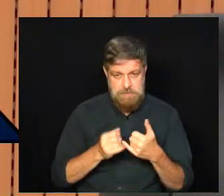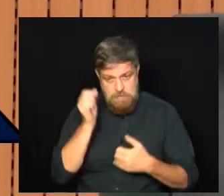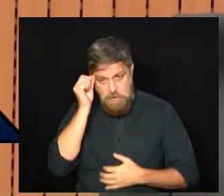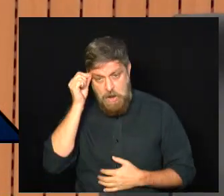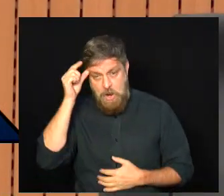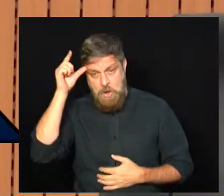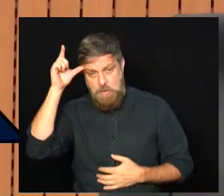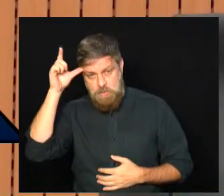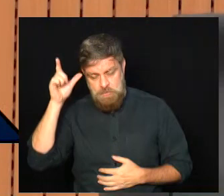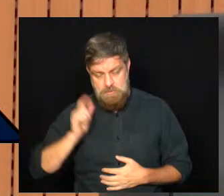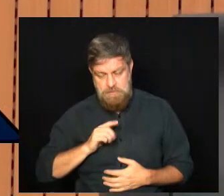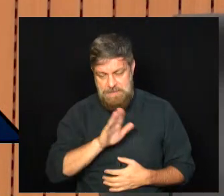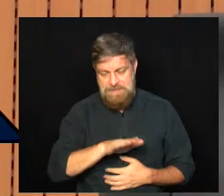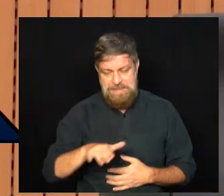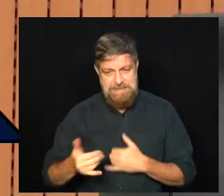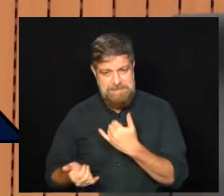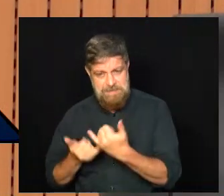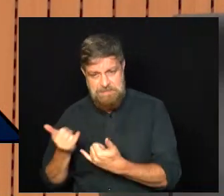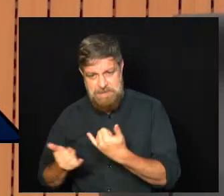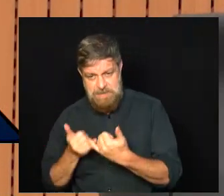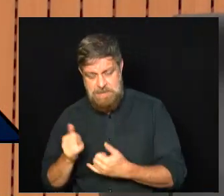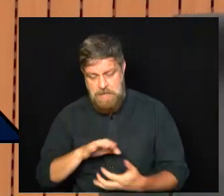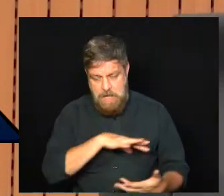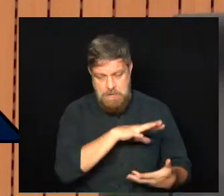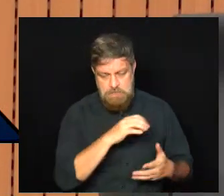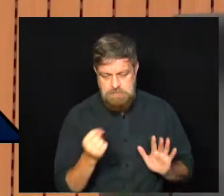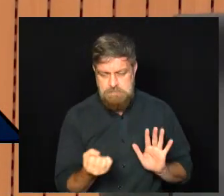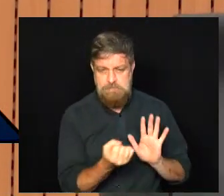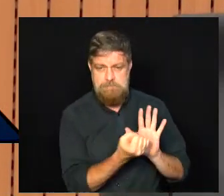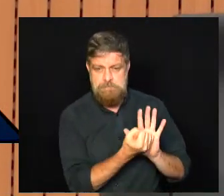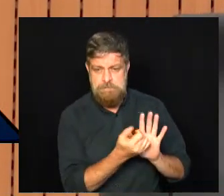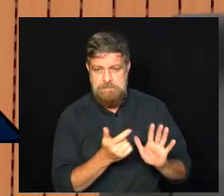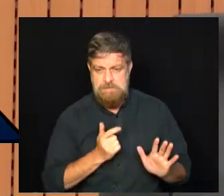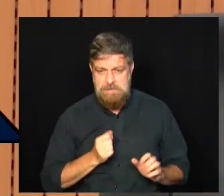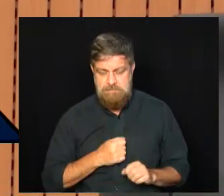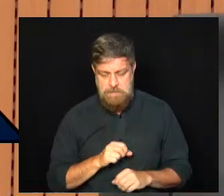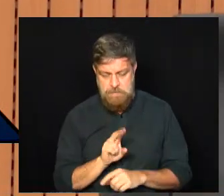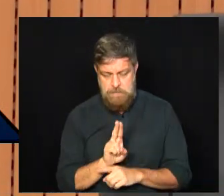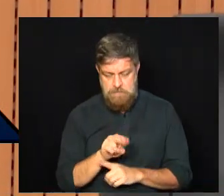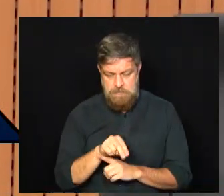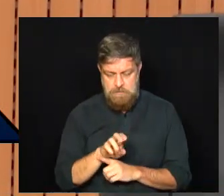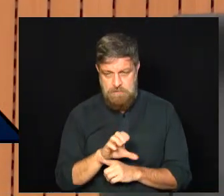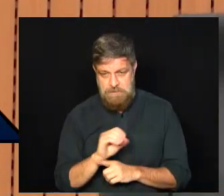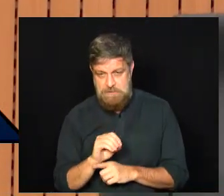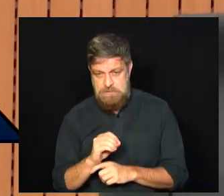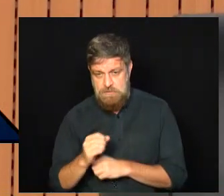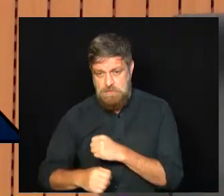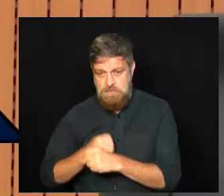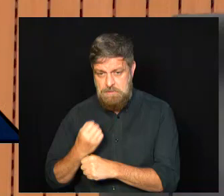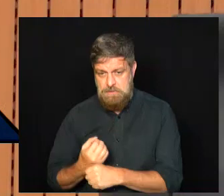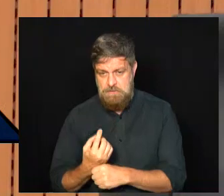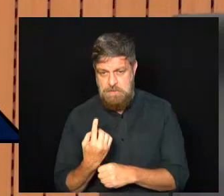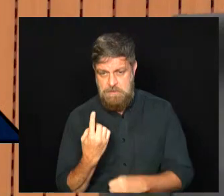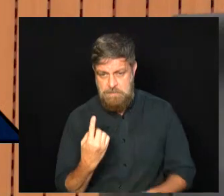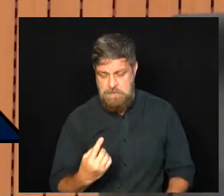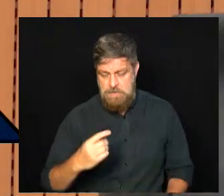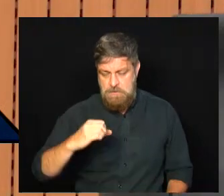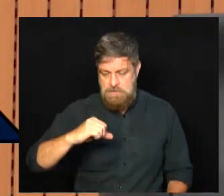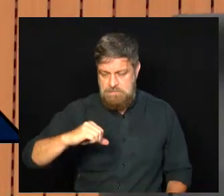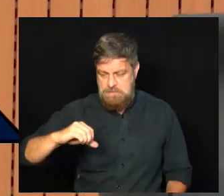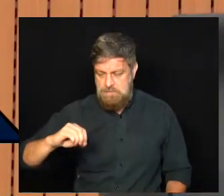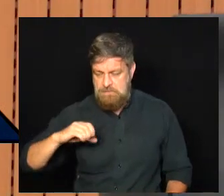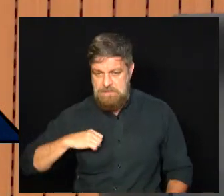brincadeiras, Patrimônio Cultural da Humanidade, recebeu da Unesco, em 1990, o selo Década